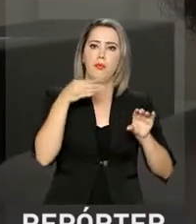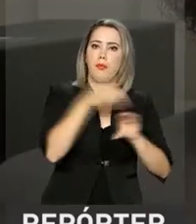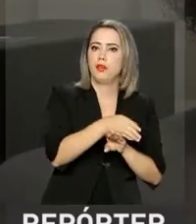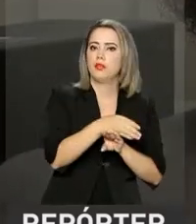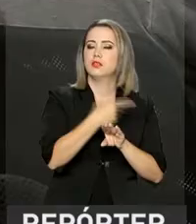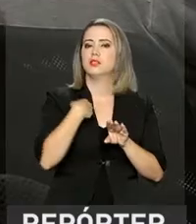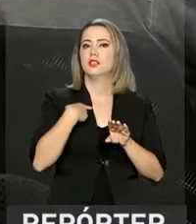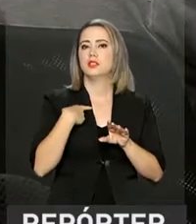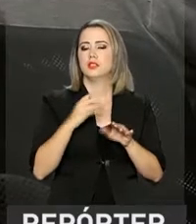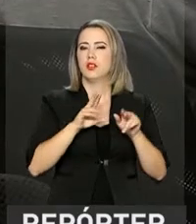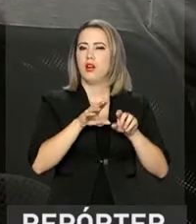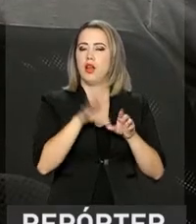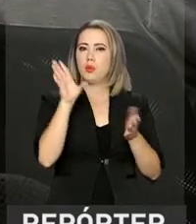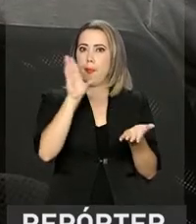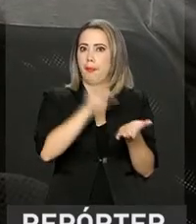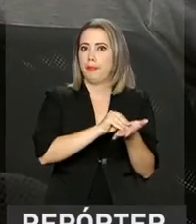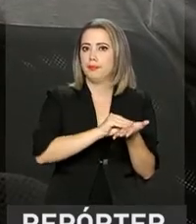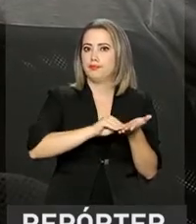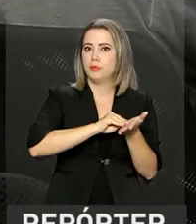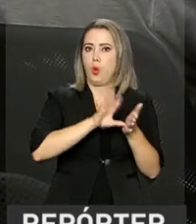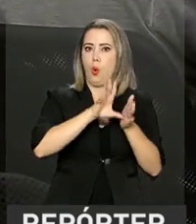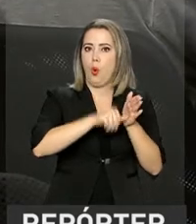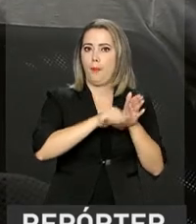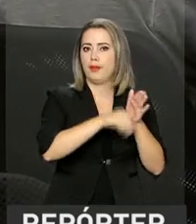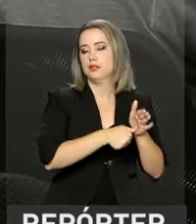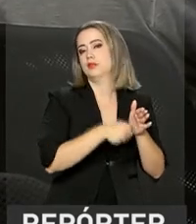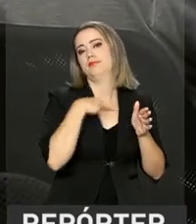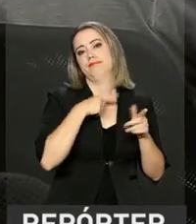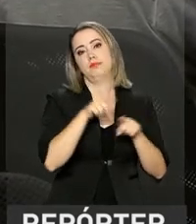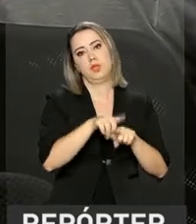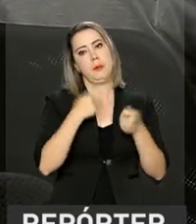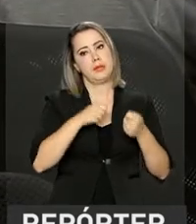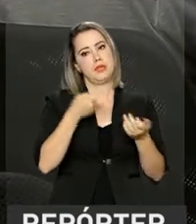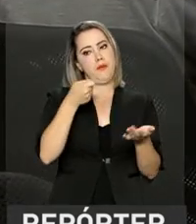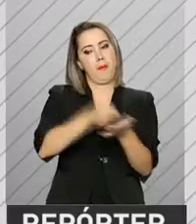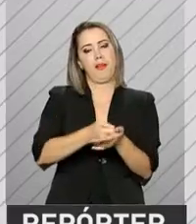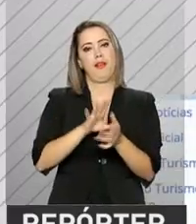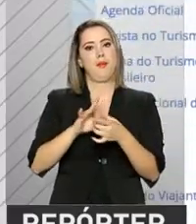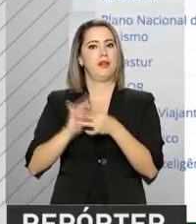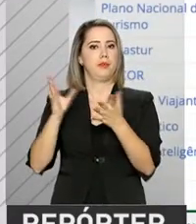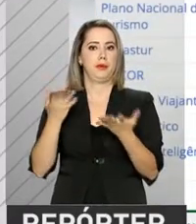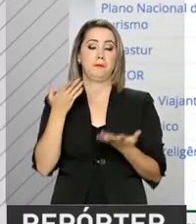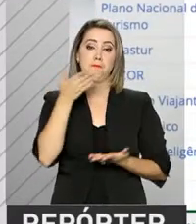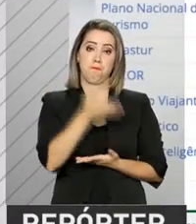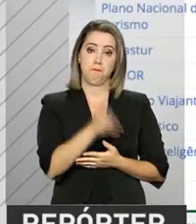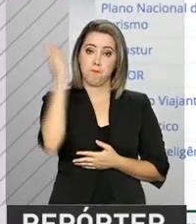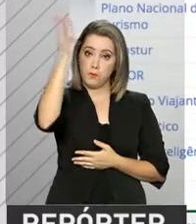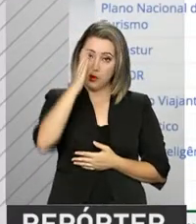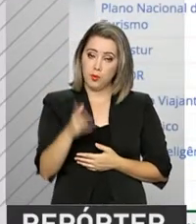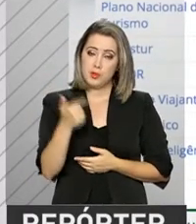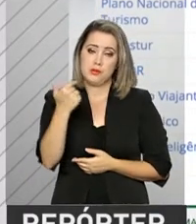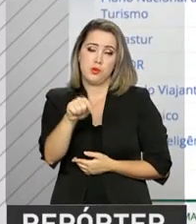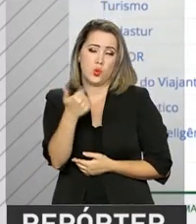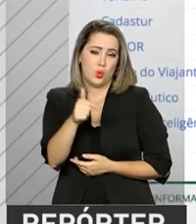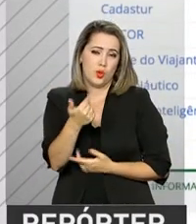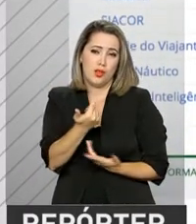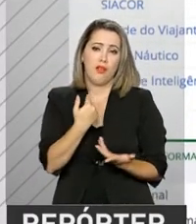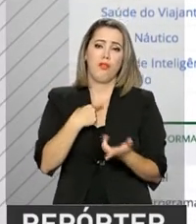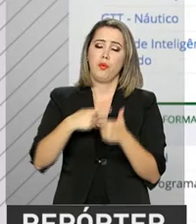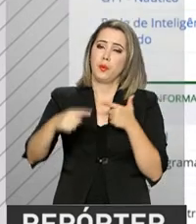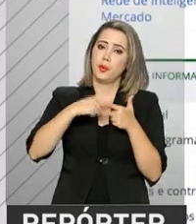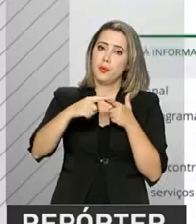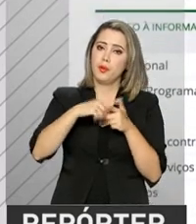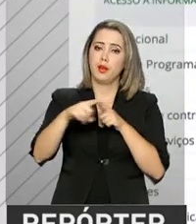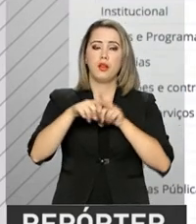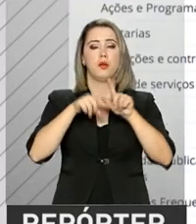que seqüestraram dados e exigiam pagamento para a liberação do brasil não houve registro de ataques em